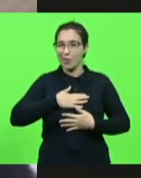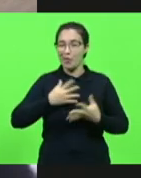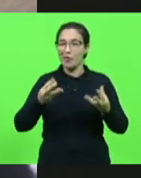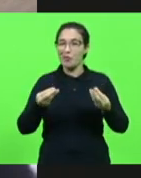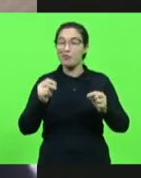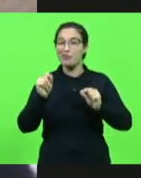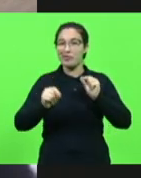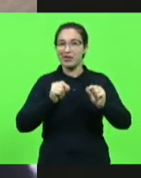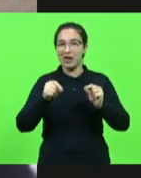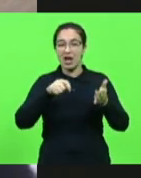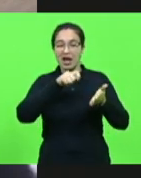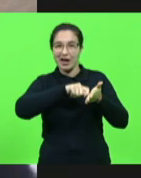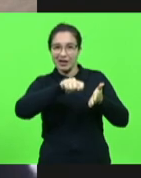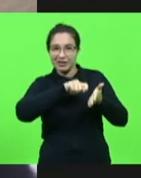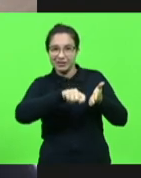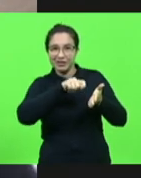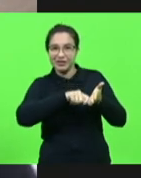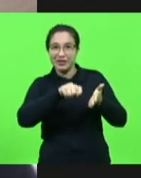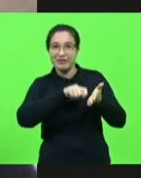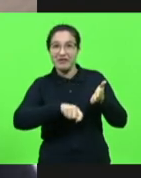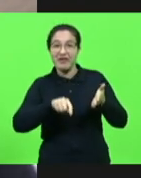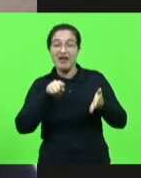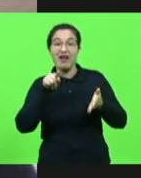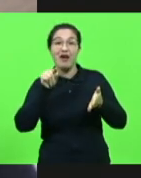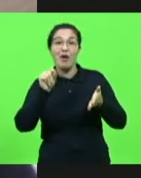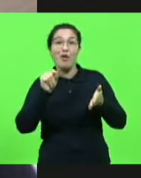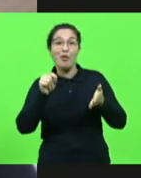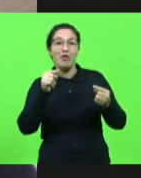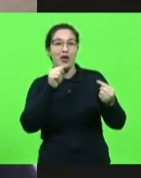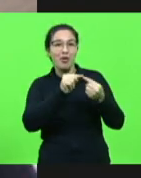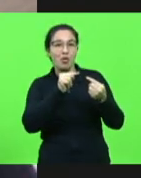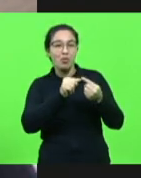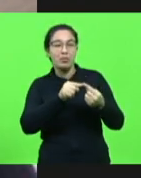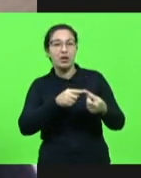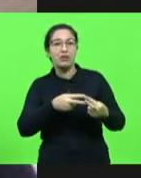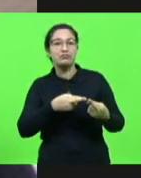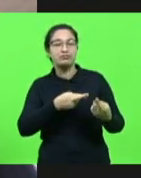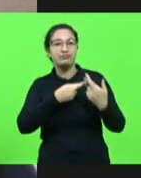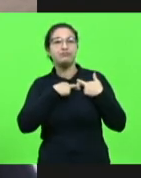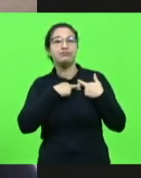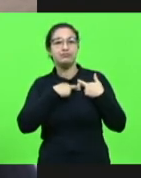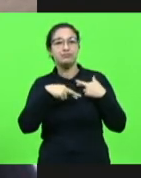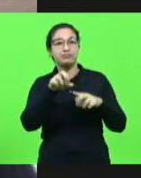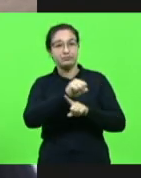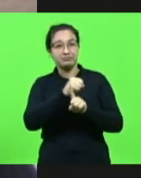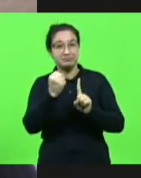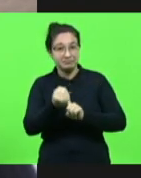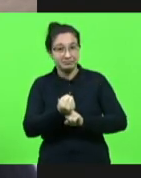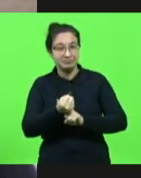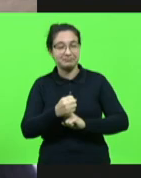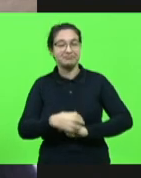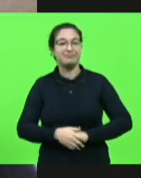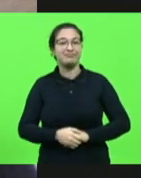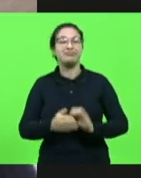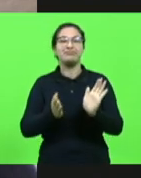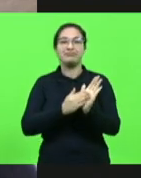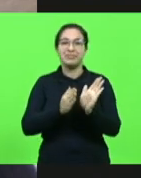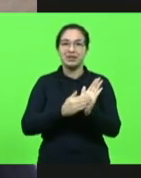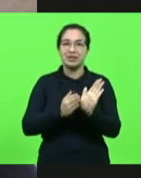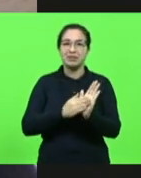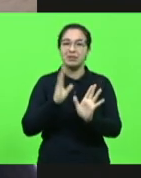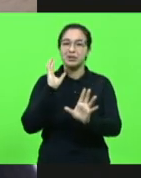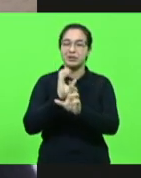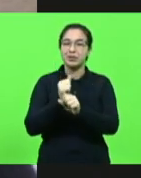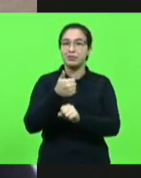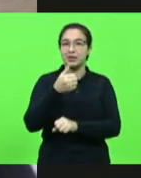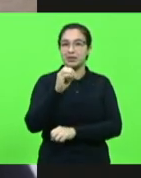que escrever, né, é um ato de responsabilidade social. Por tudo isso, parabéns ao centenário da Academia Catarinense